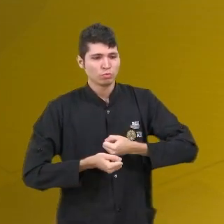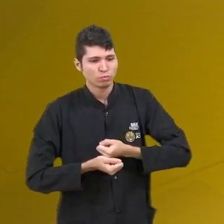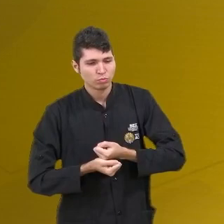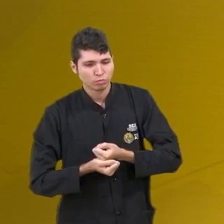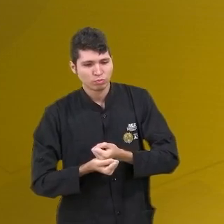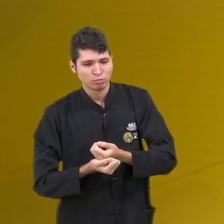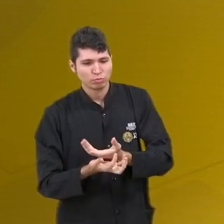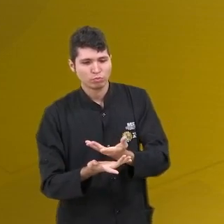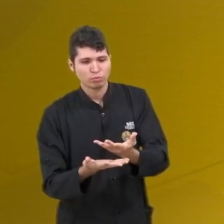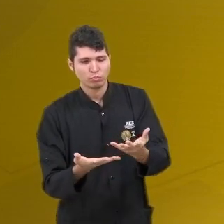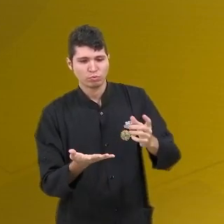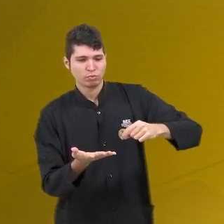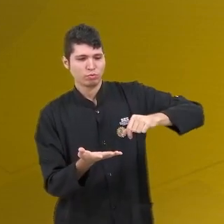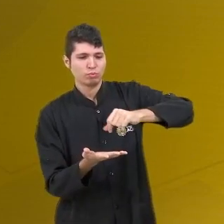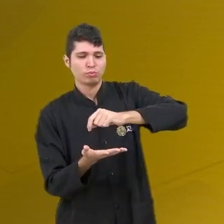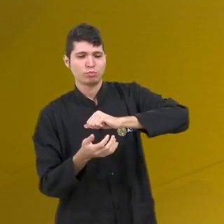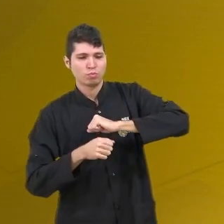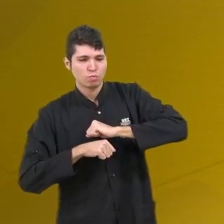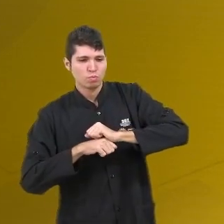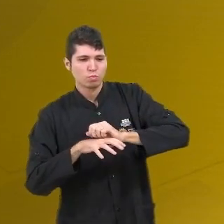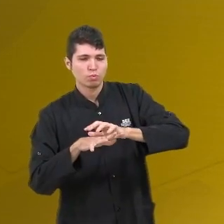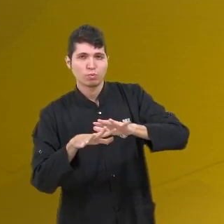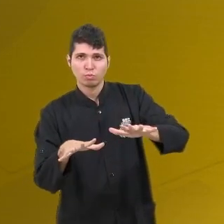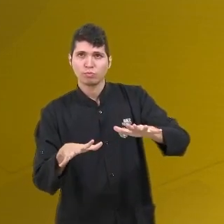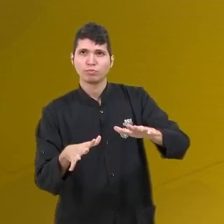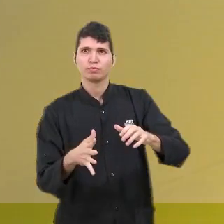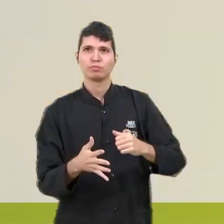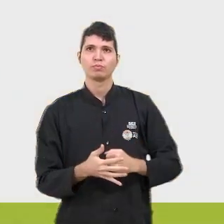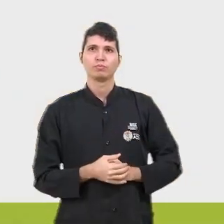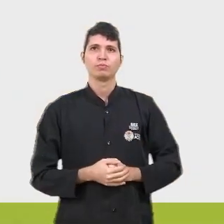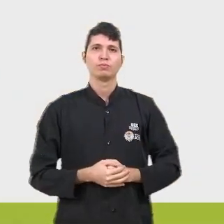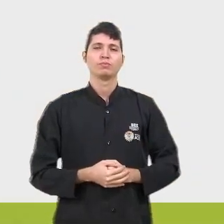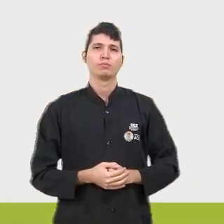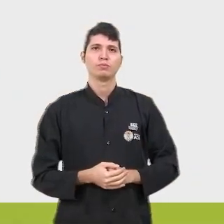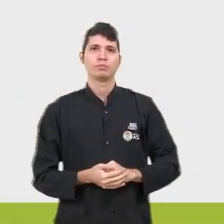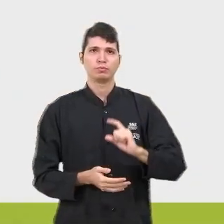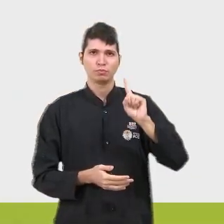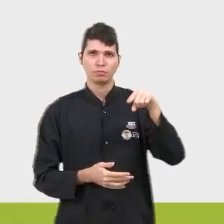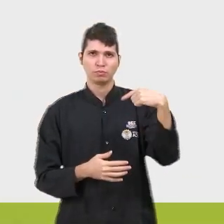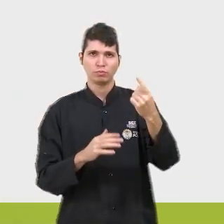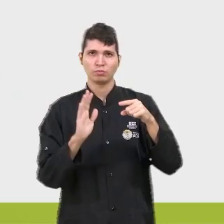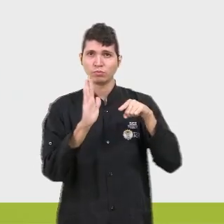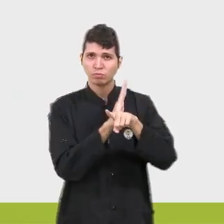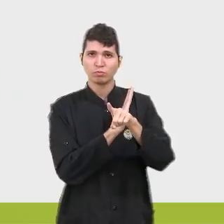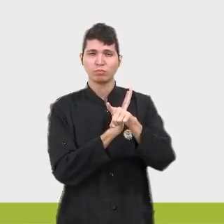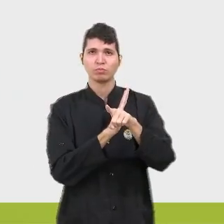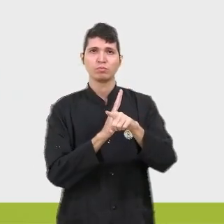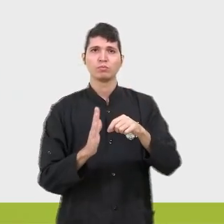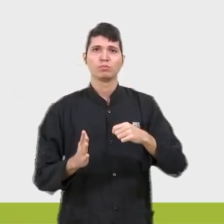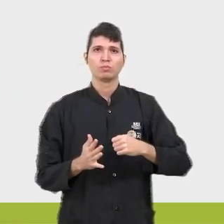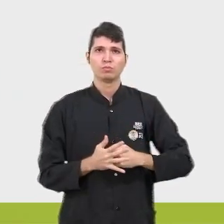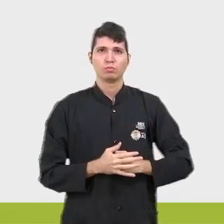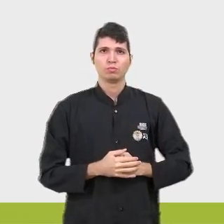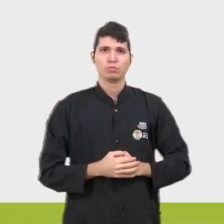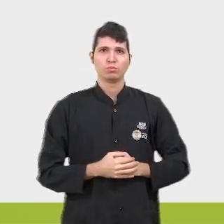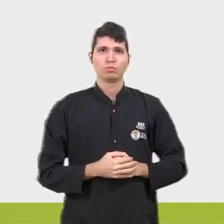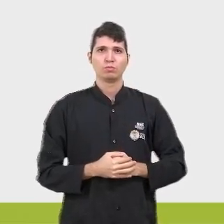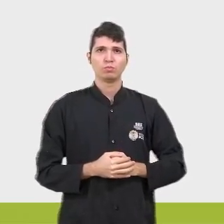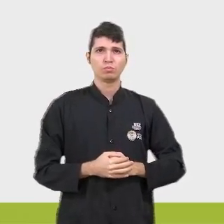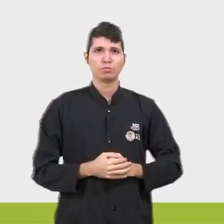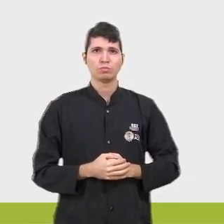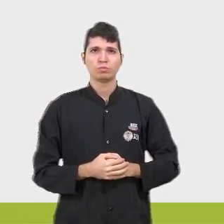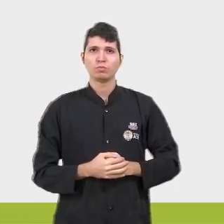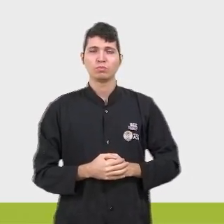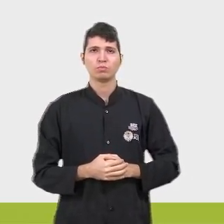estava resolvida, né? Próxima questão, vamos adiante. Nós temos, então, mais uma